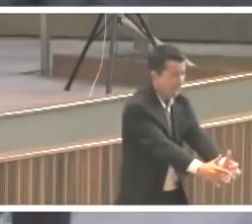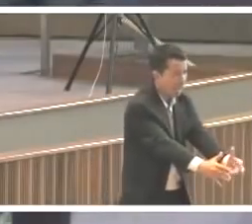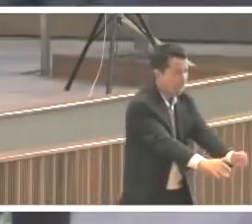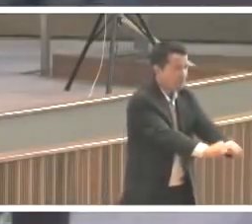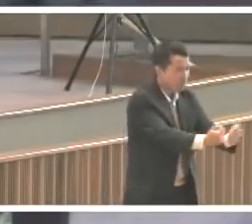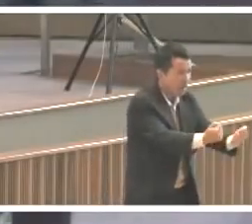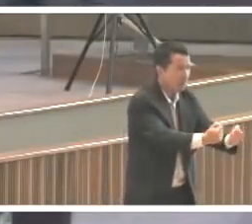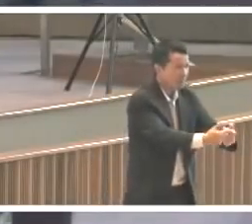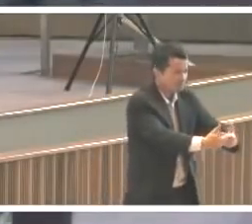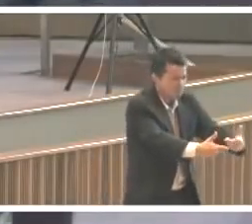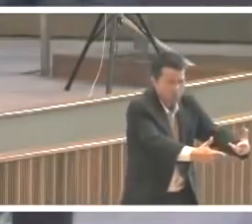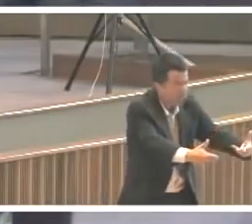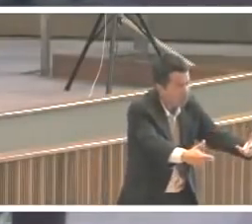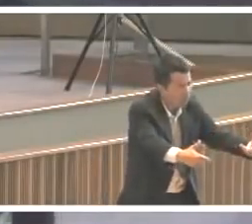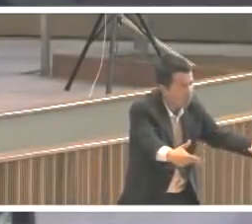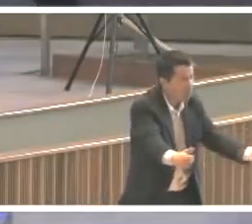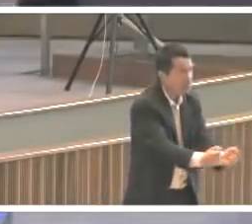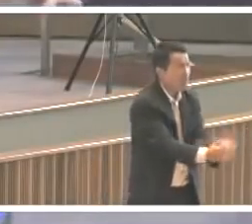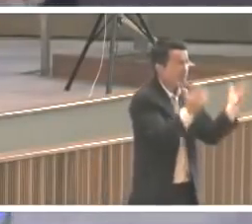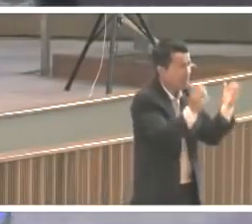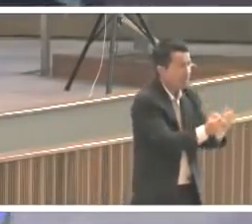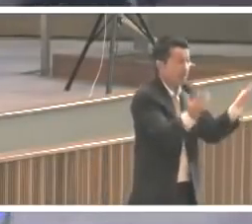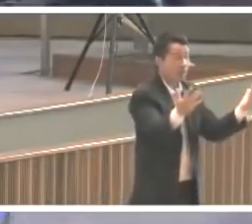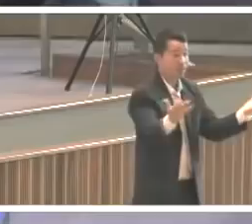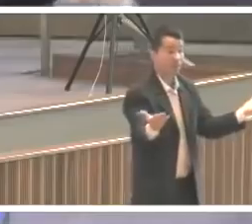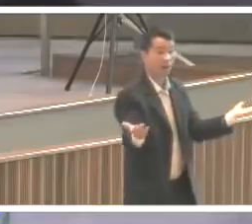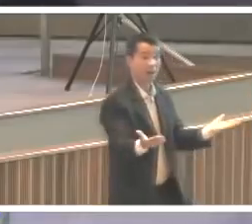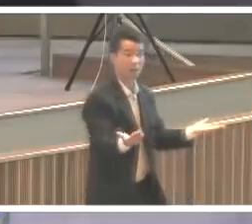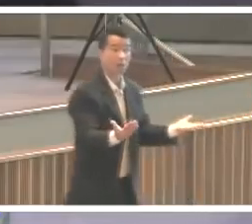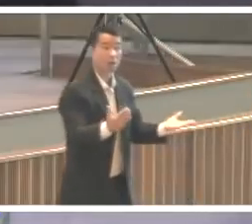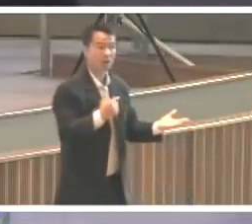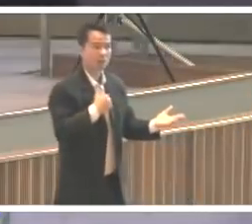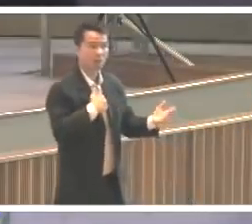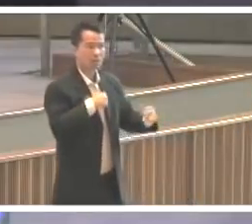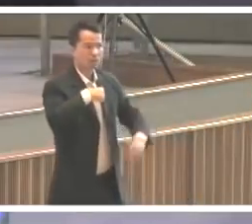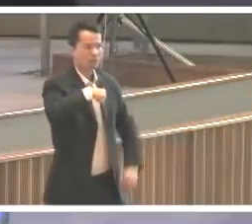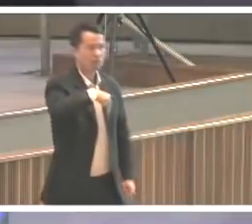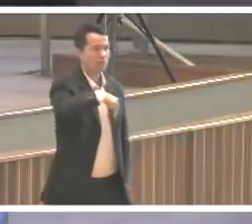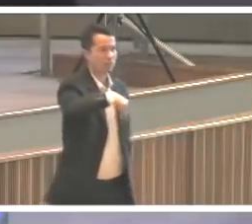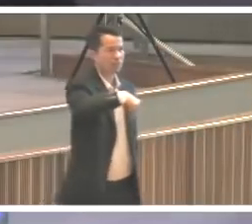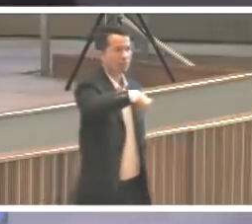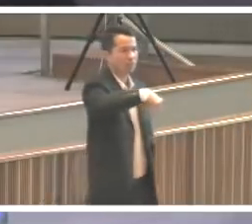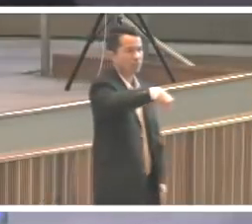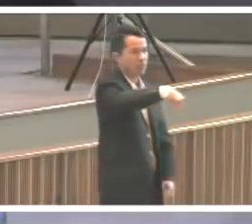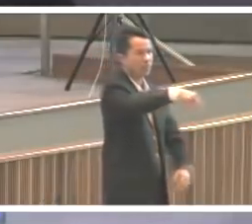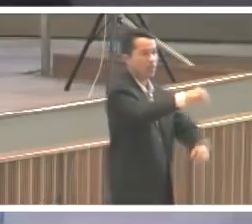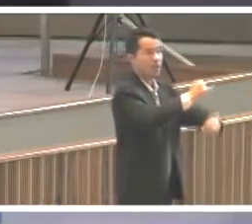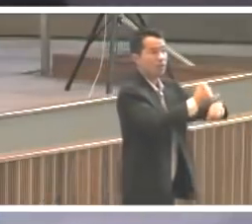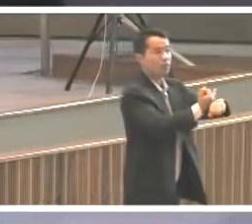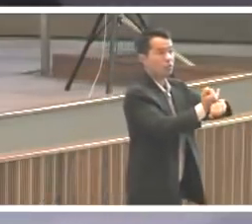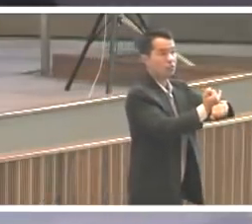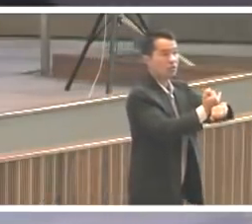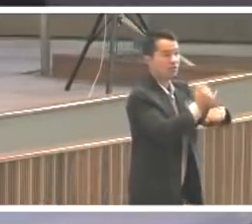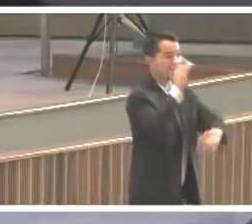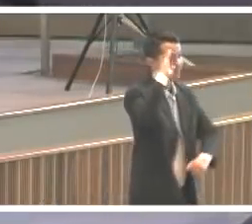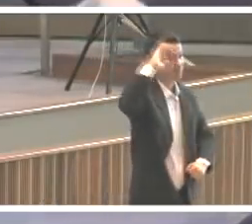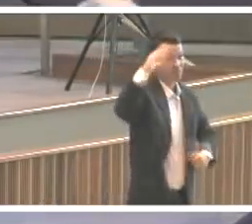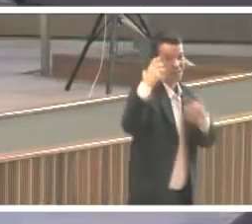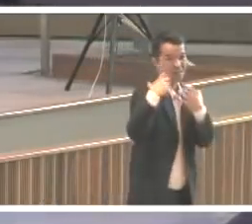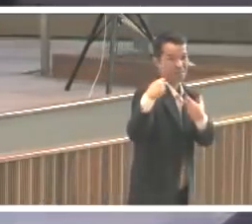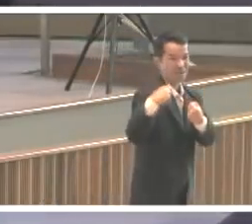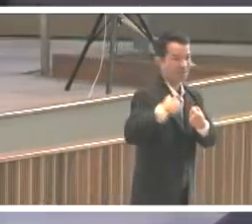coisa tremenda, mas eu estou entrando nessa cidade, vou ser preso, vou ser julgado, vou